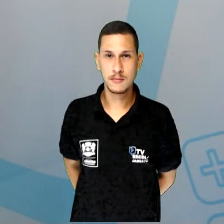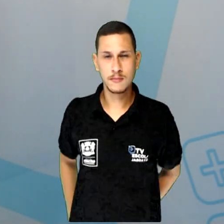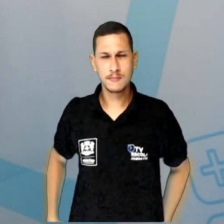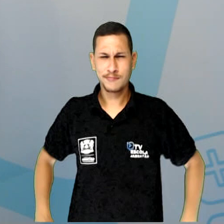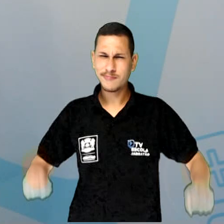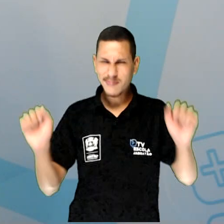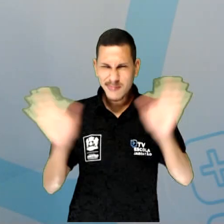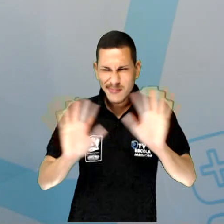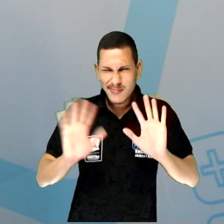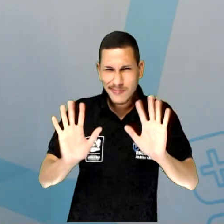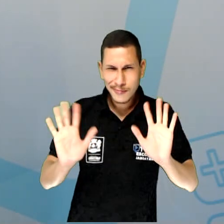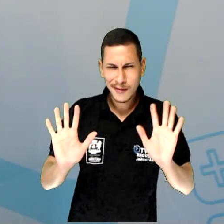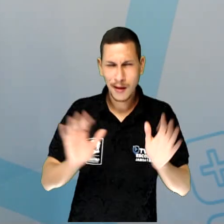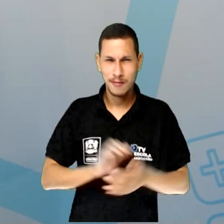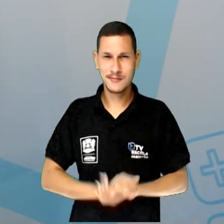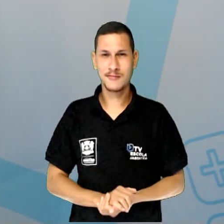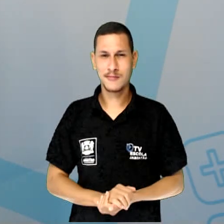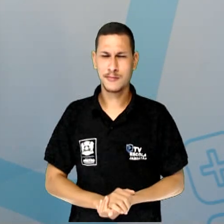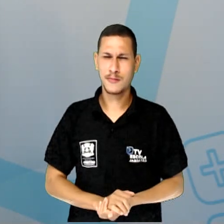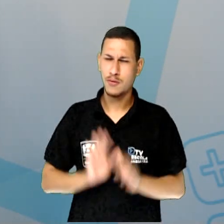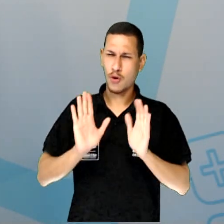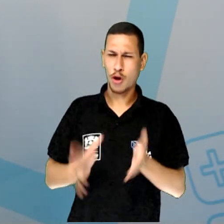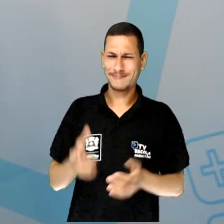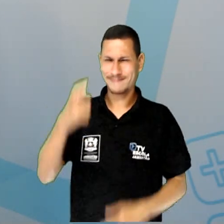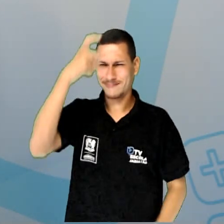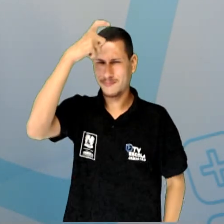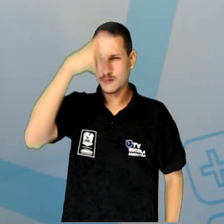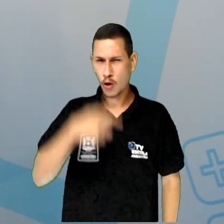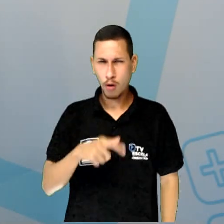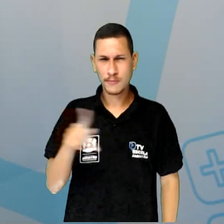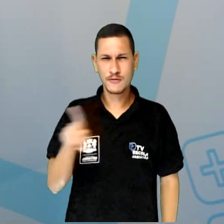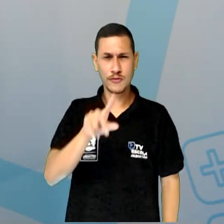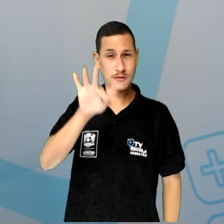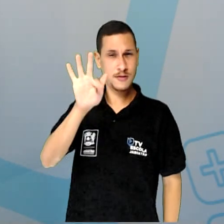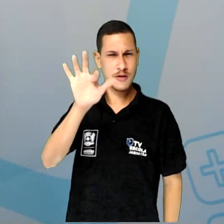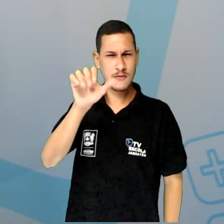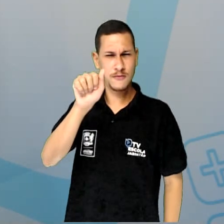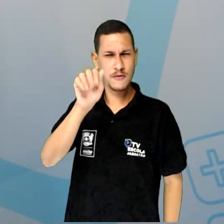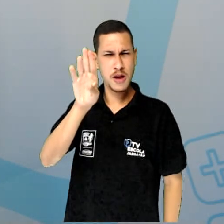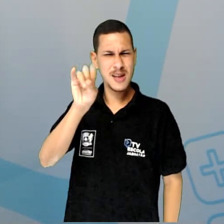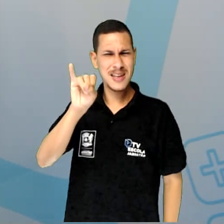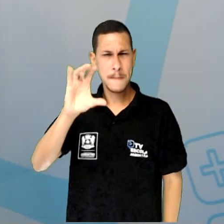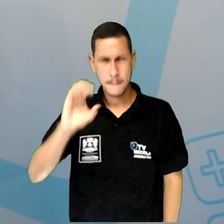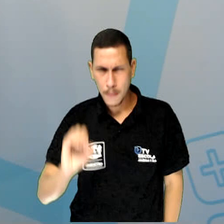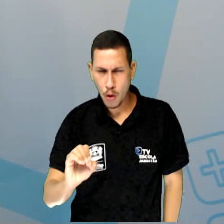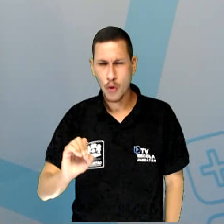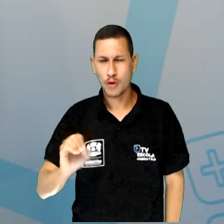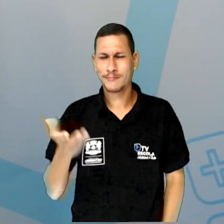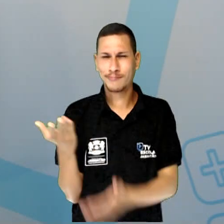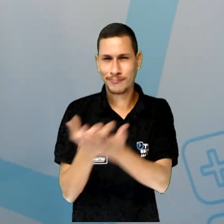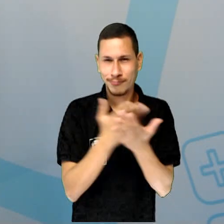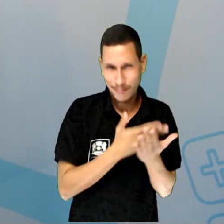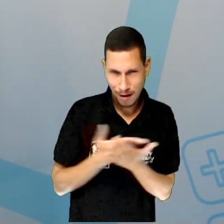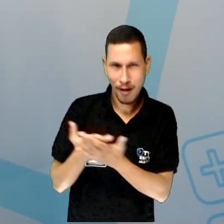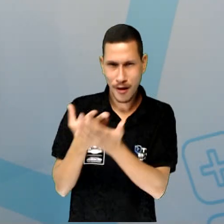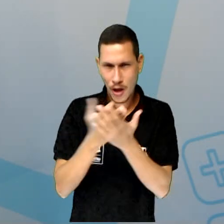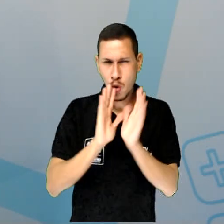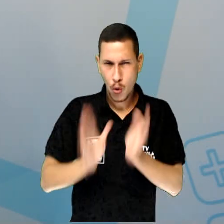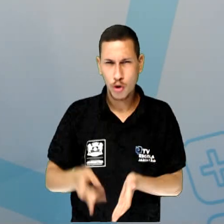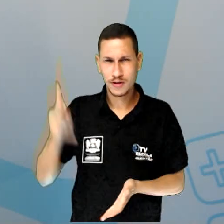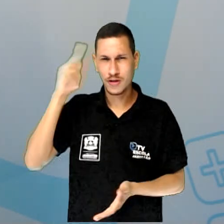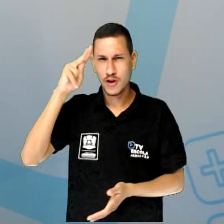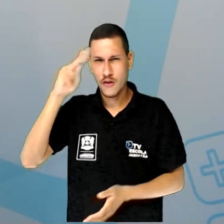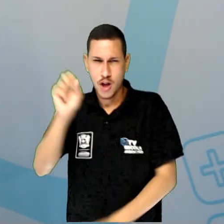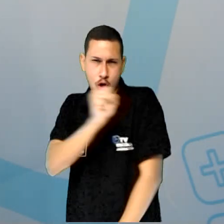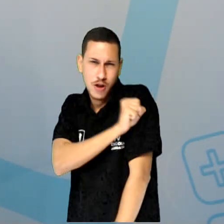Olá, queridos alunos. Aqui quem fala é o professor Fábio Santos para mais uma aula de Geografia 8º ano e teremos hoje o